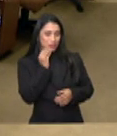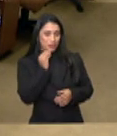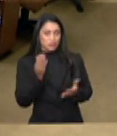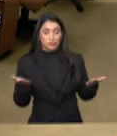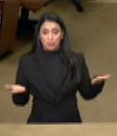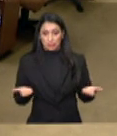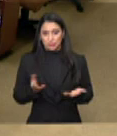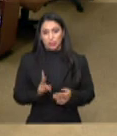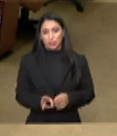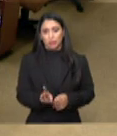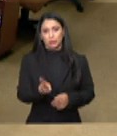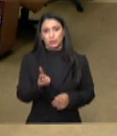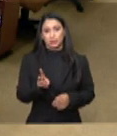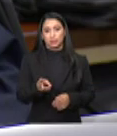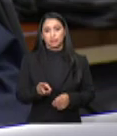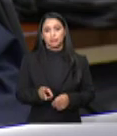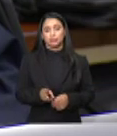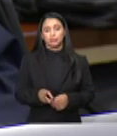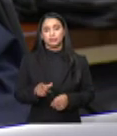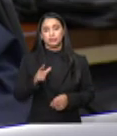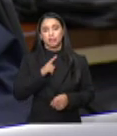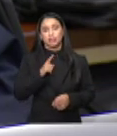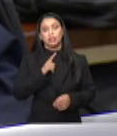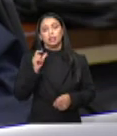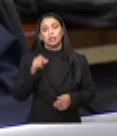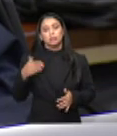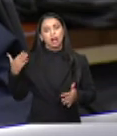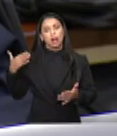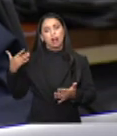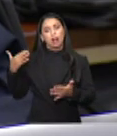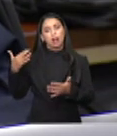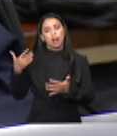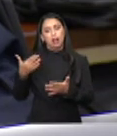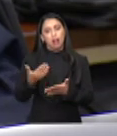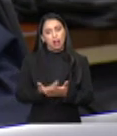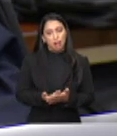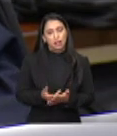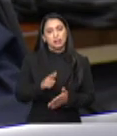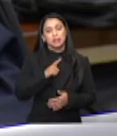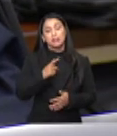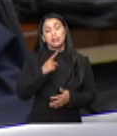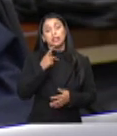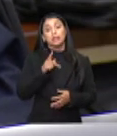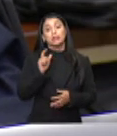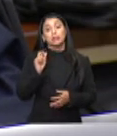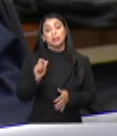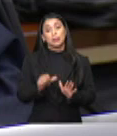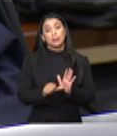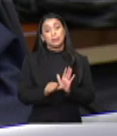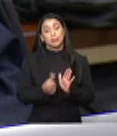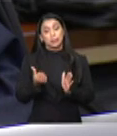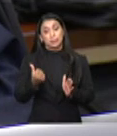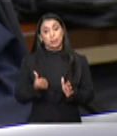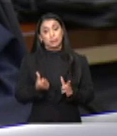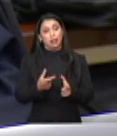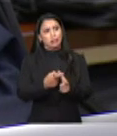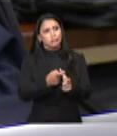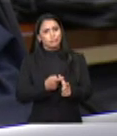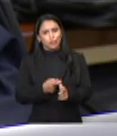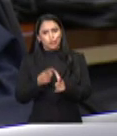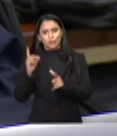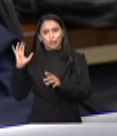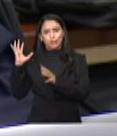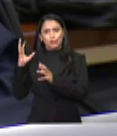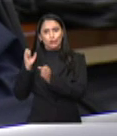então, presidente, nós legitimamos ao longo do tempo as ações afirmativas. Ministro Barroso. Pela dívida histórica em relação